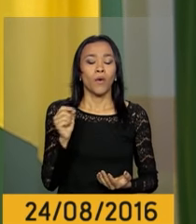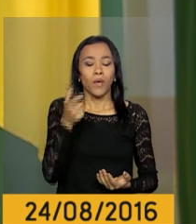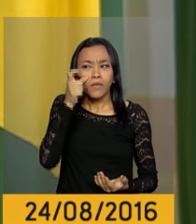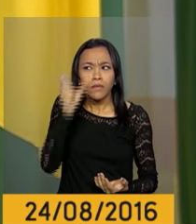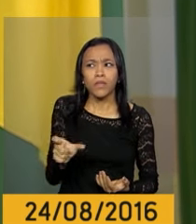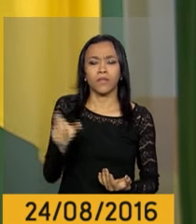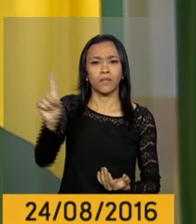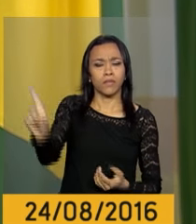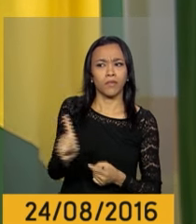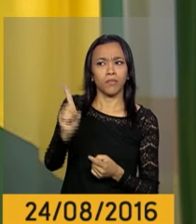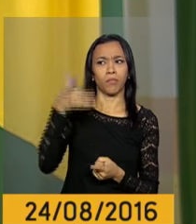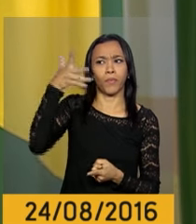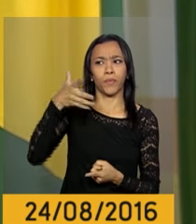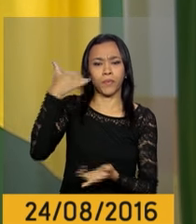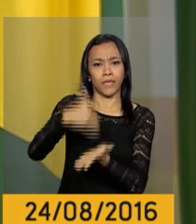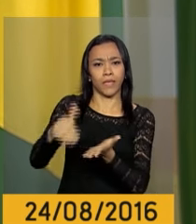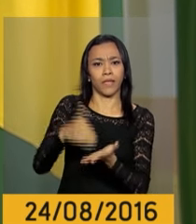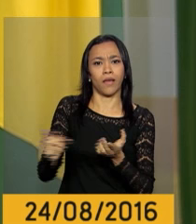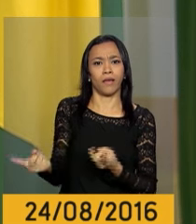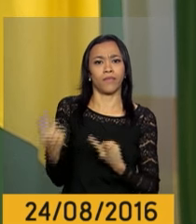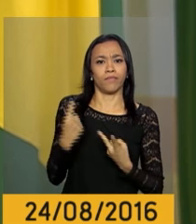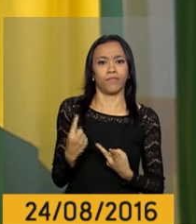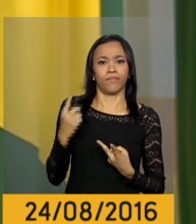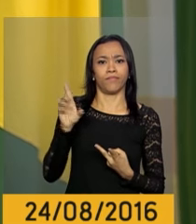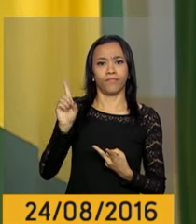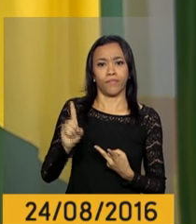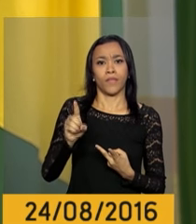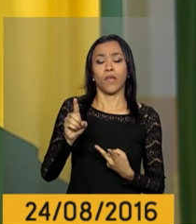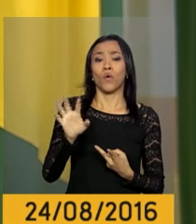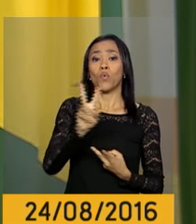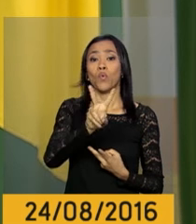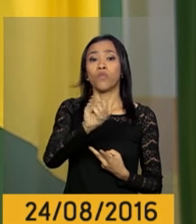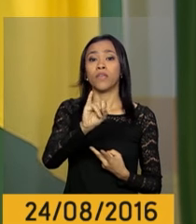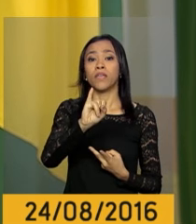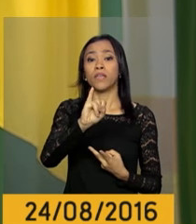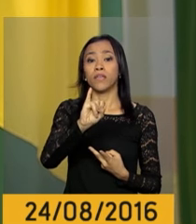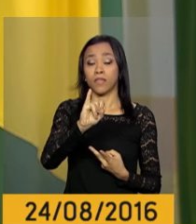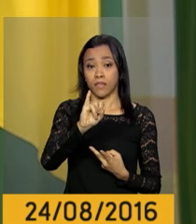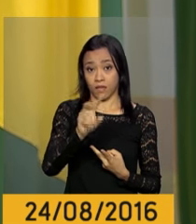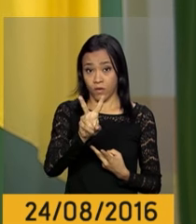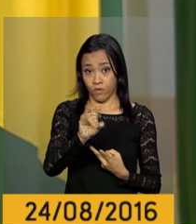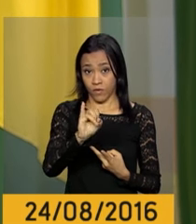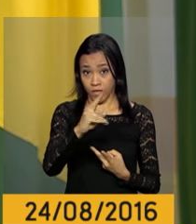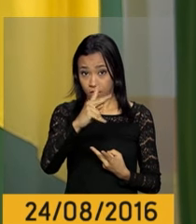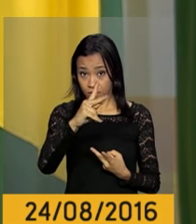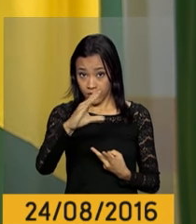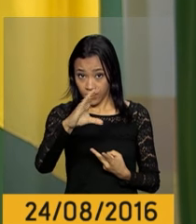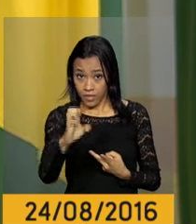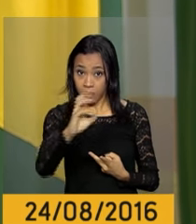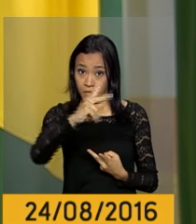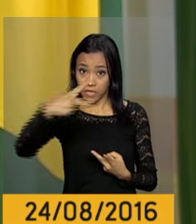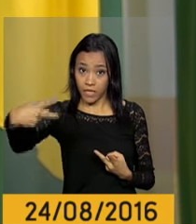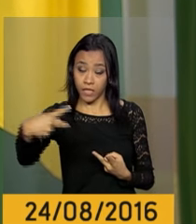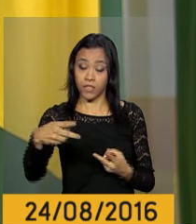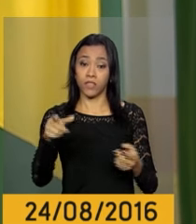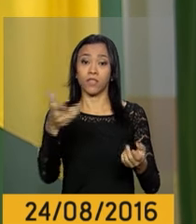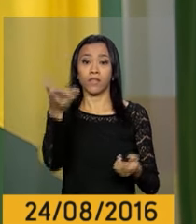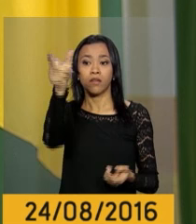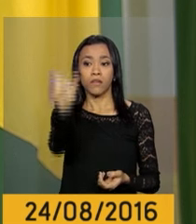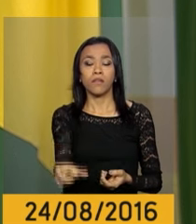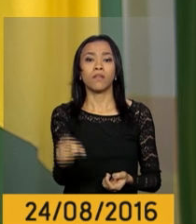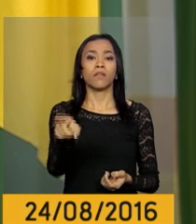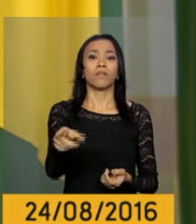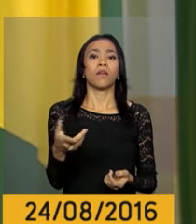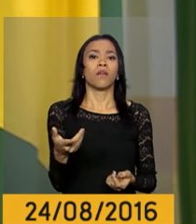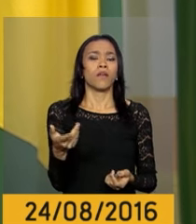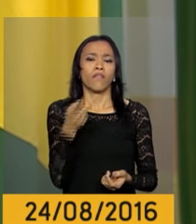secretário, do senhor ministro, do vice-presidente da CNA, é que isto, a eficiência, a desburocratização